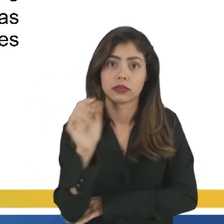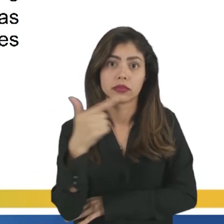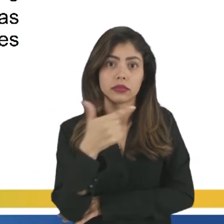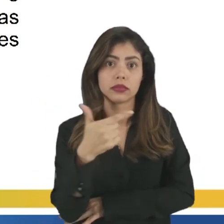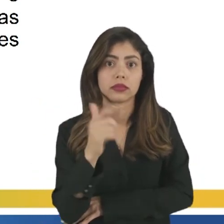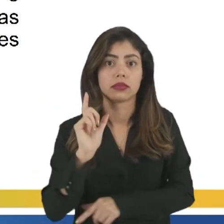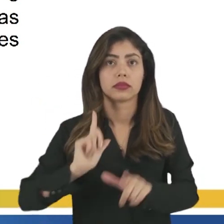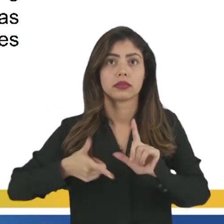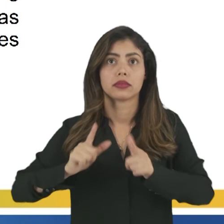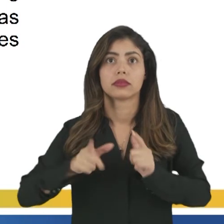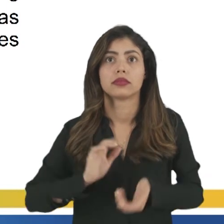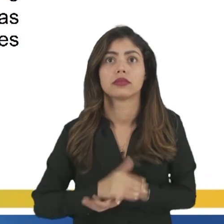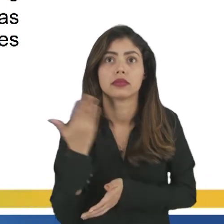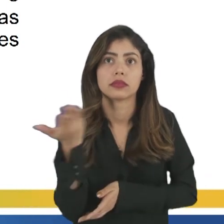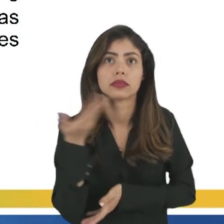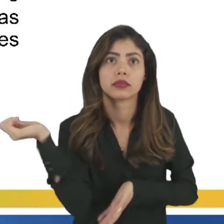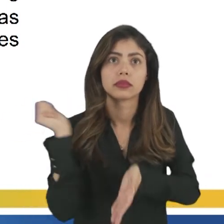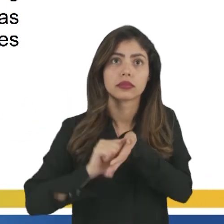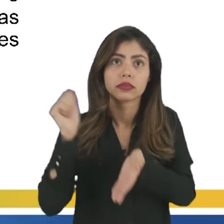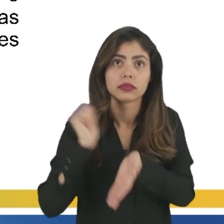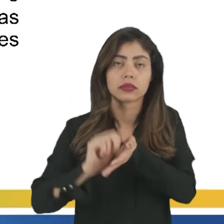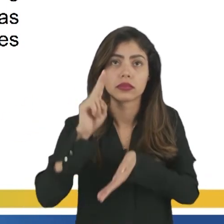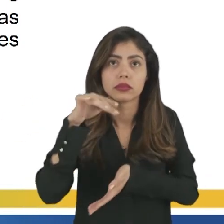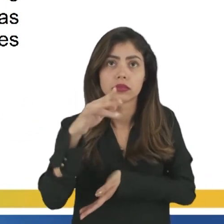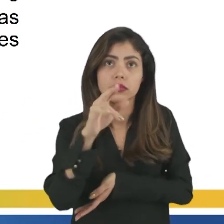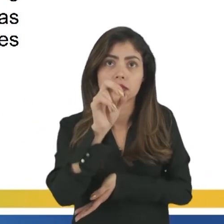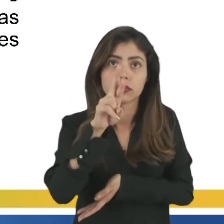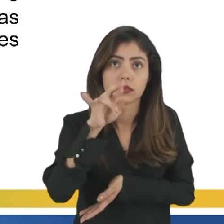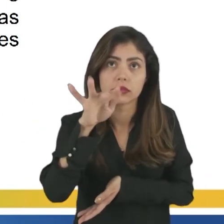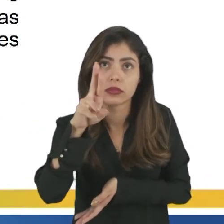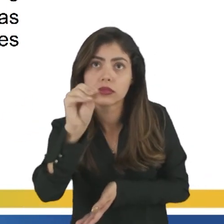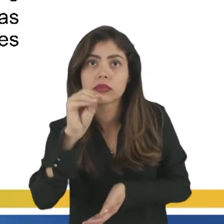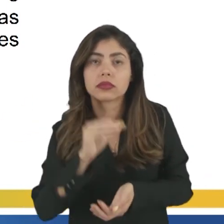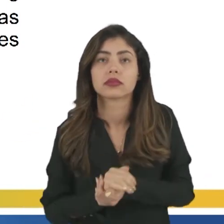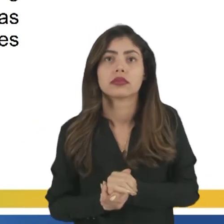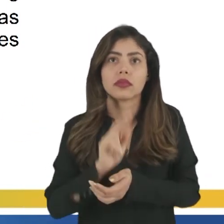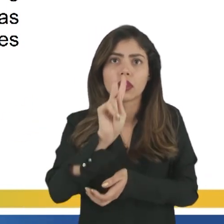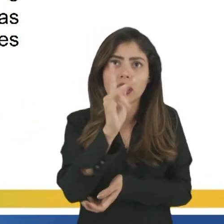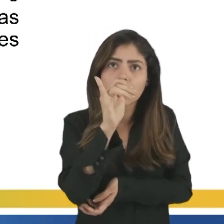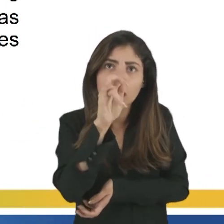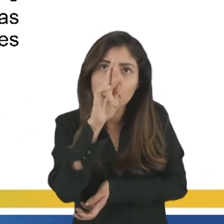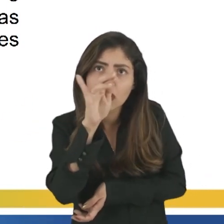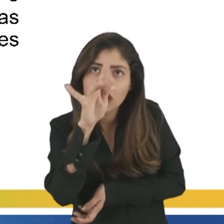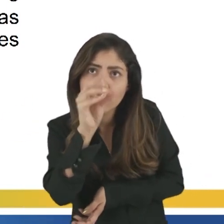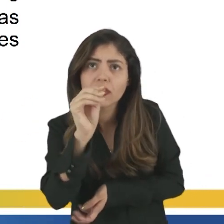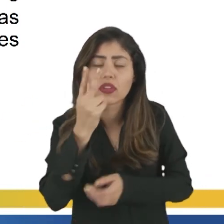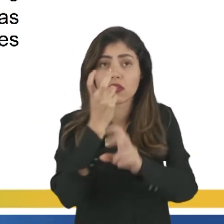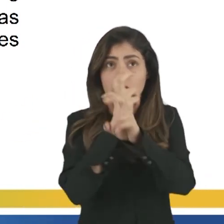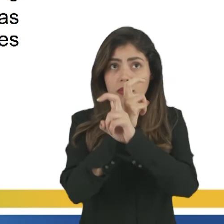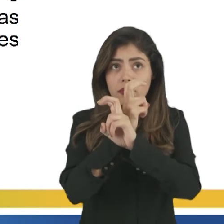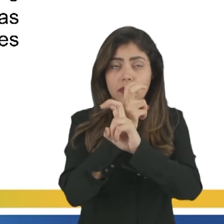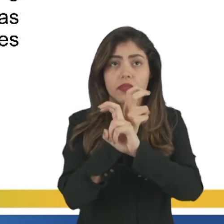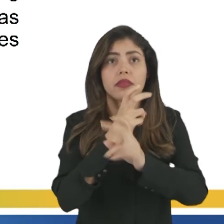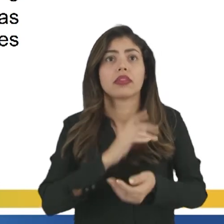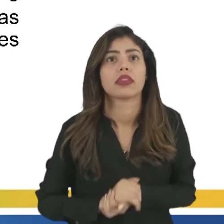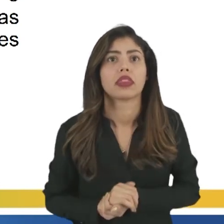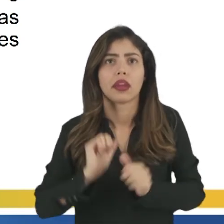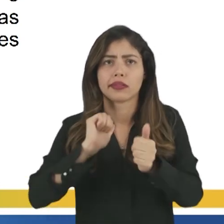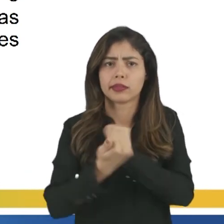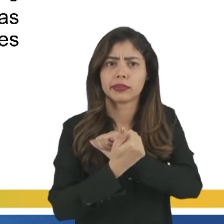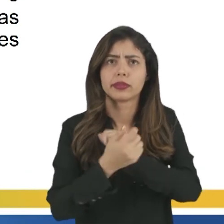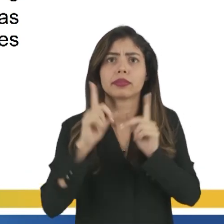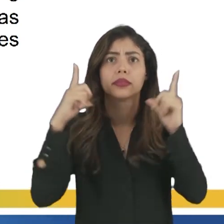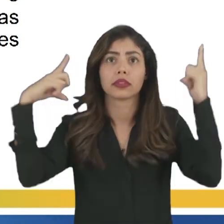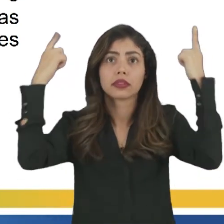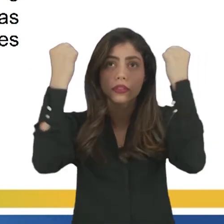22 letras, com base na escrita cuneiforme dos sumérios e nos hieróglifos dos egípcios, tá? Adaptado pelos gregos,